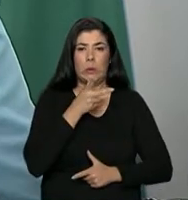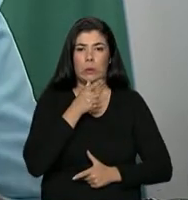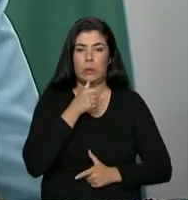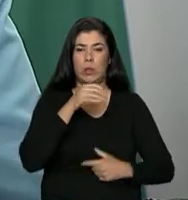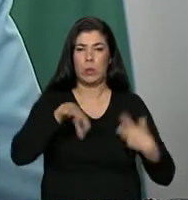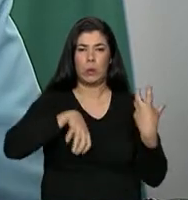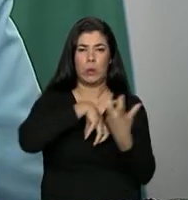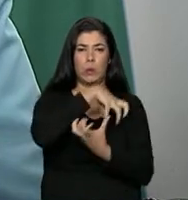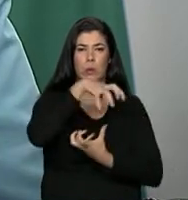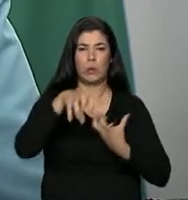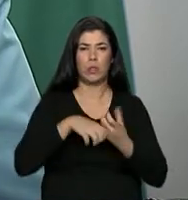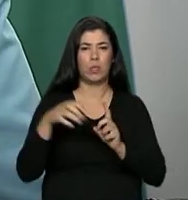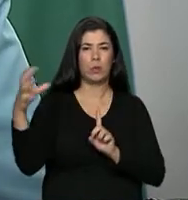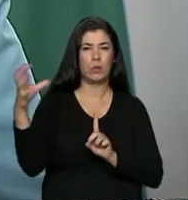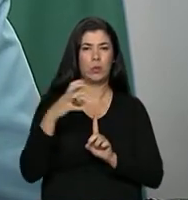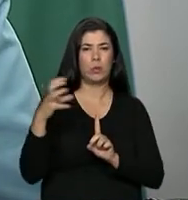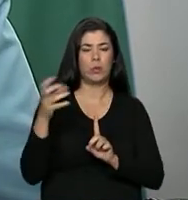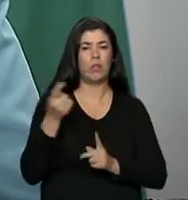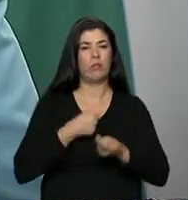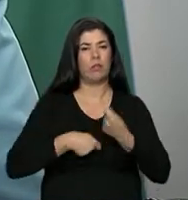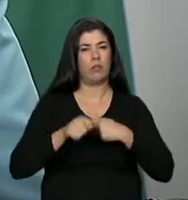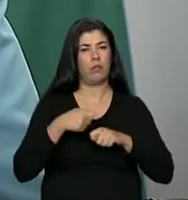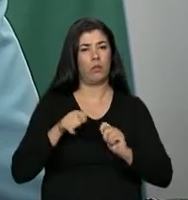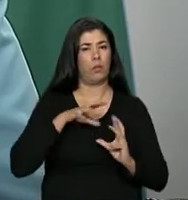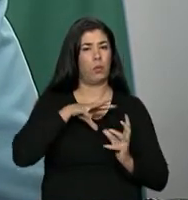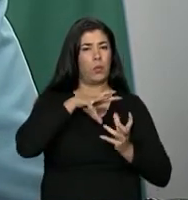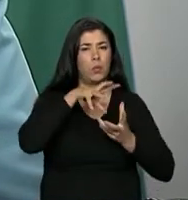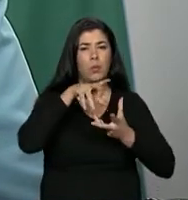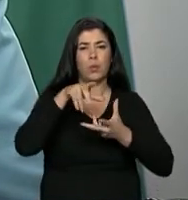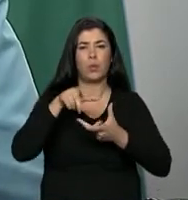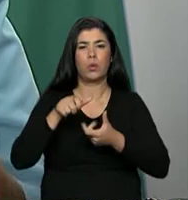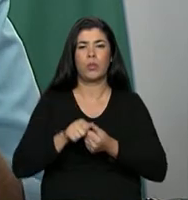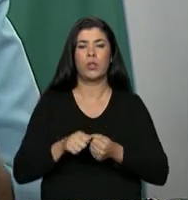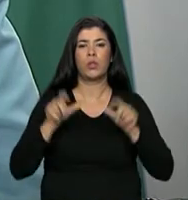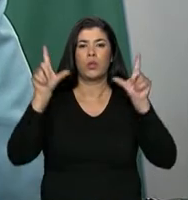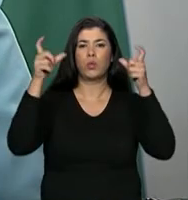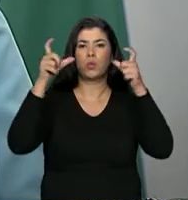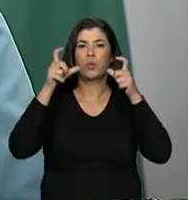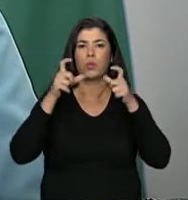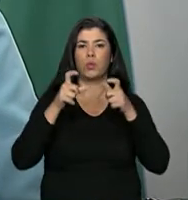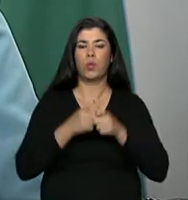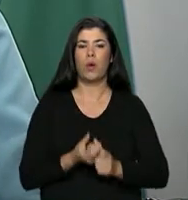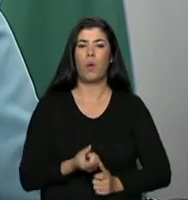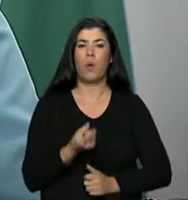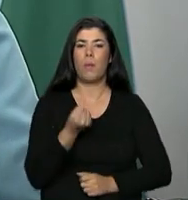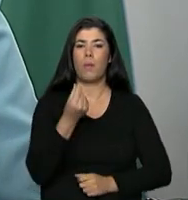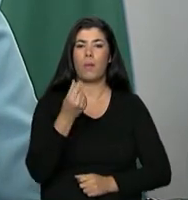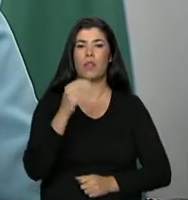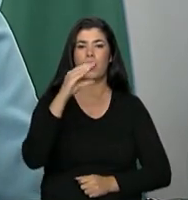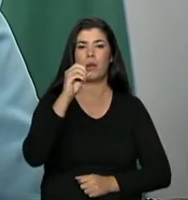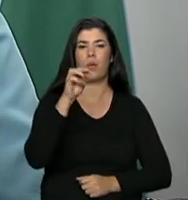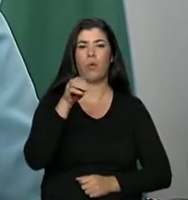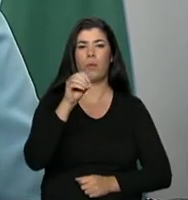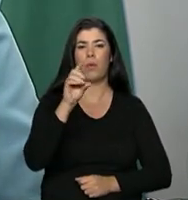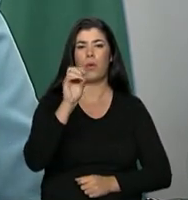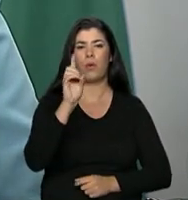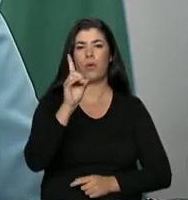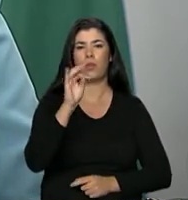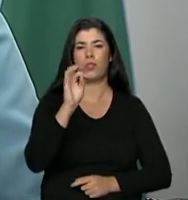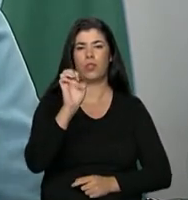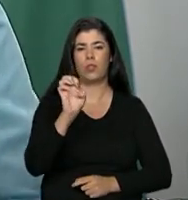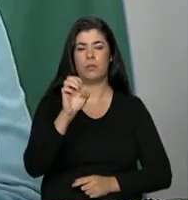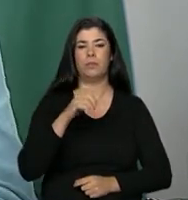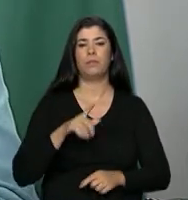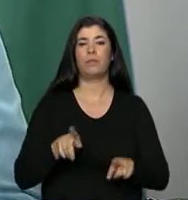profundamente as economias emergentes do mundo, com uma queda violenta no preço das commodities, por exemplo,